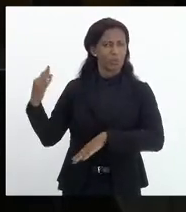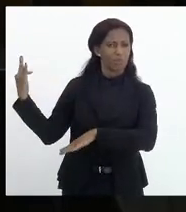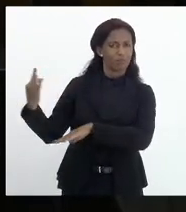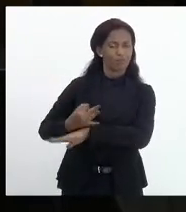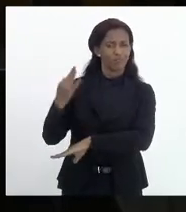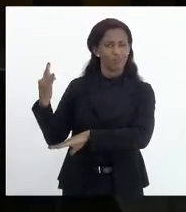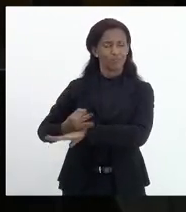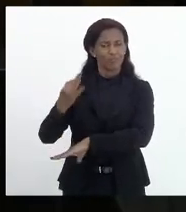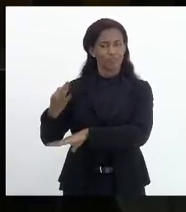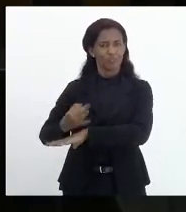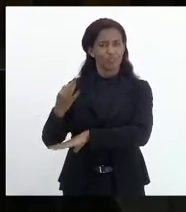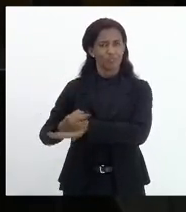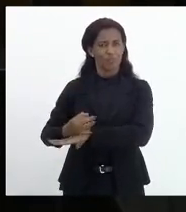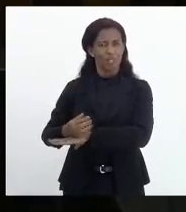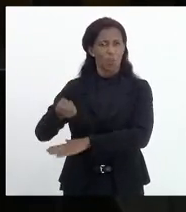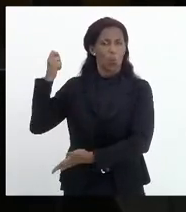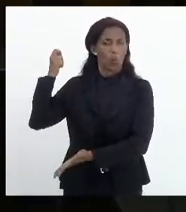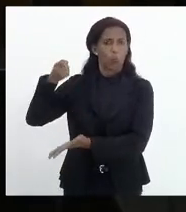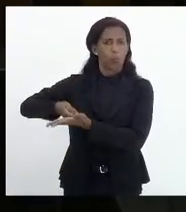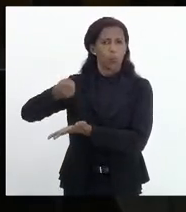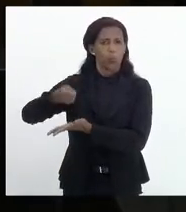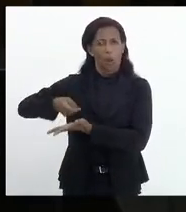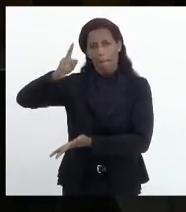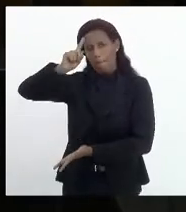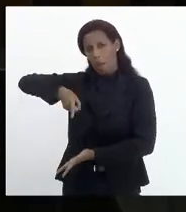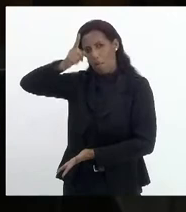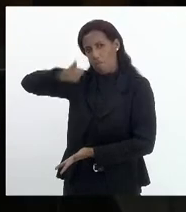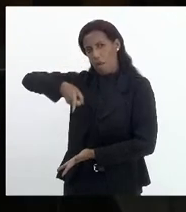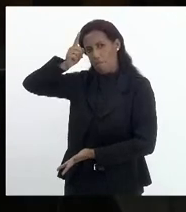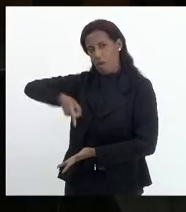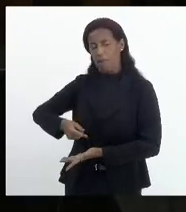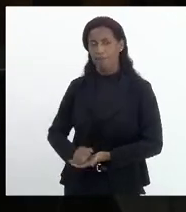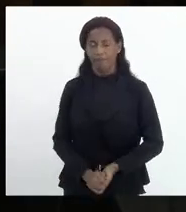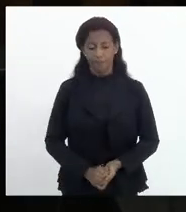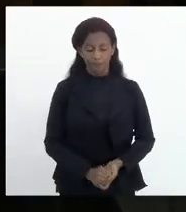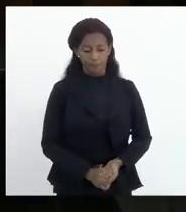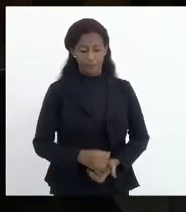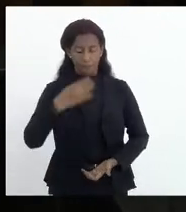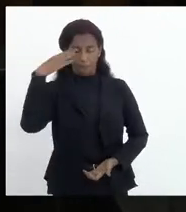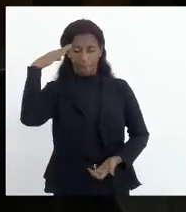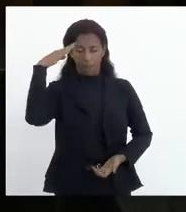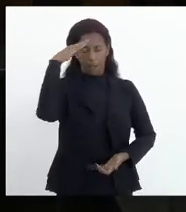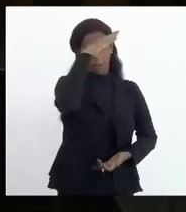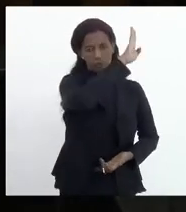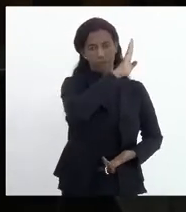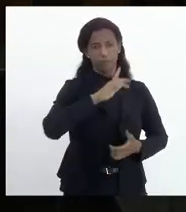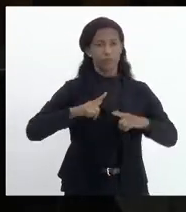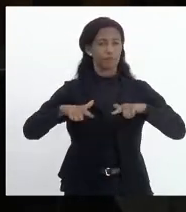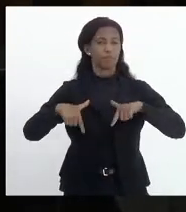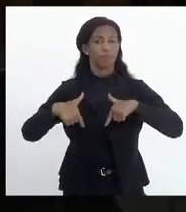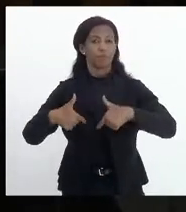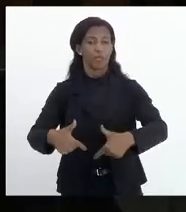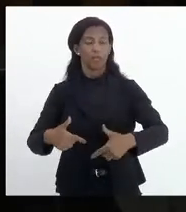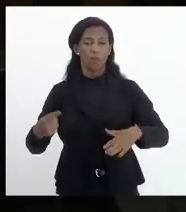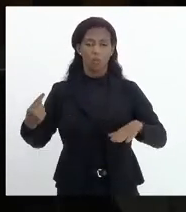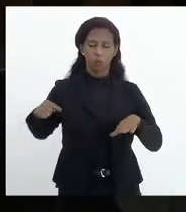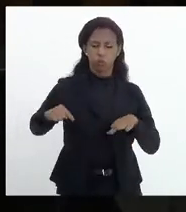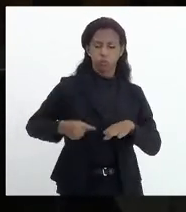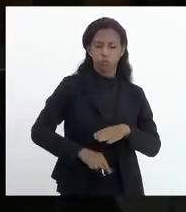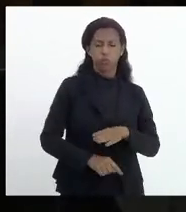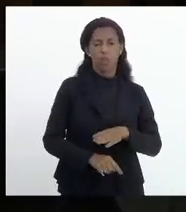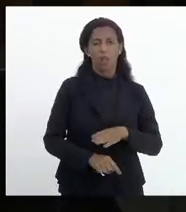intolerância eo autoritarismo bolsonaro Age para aprofundar a crise